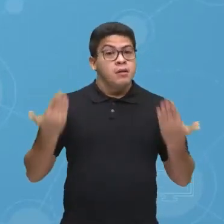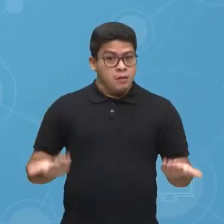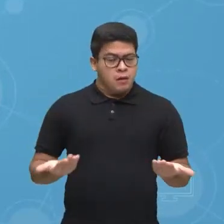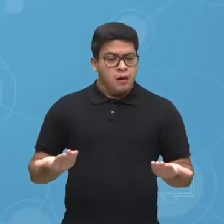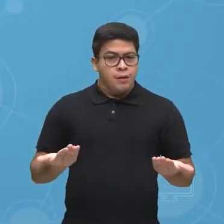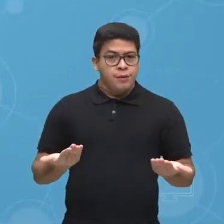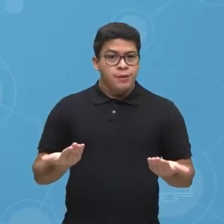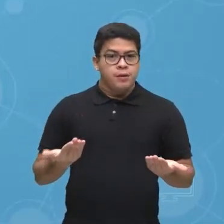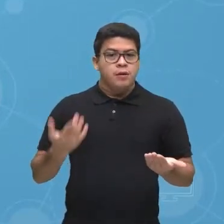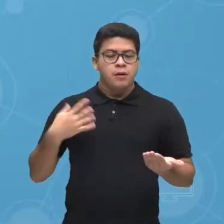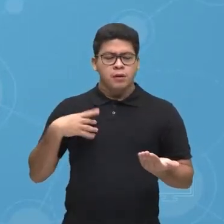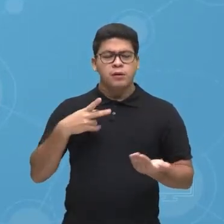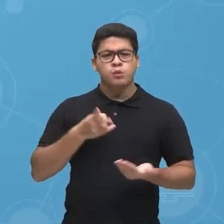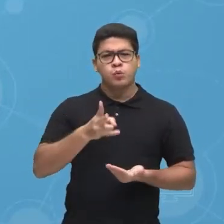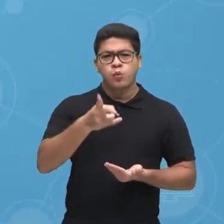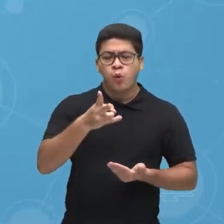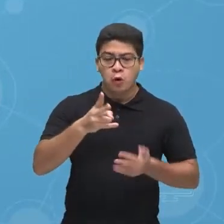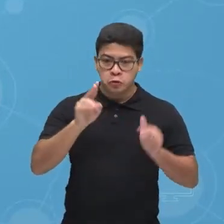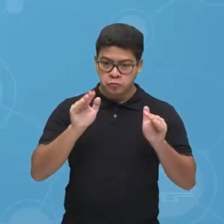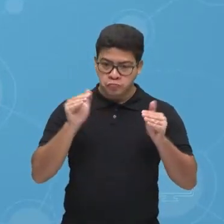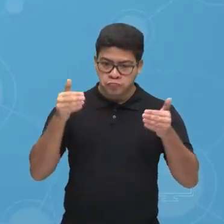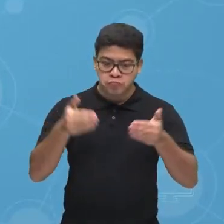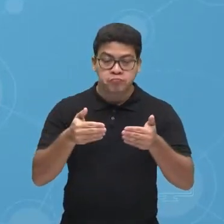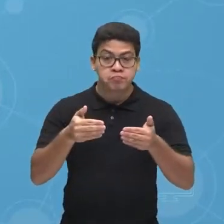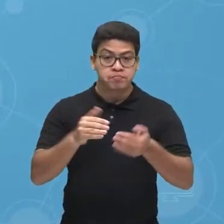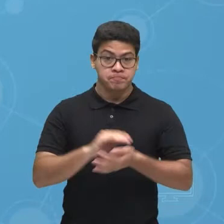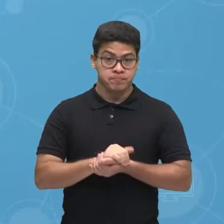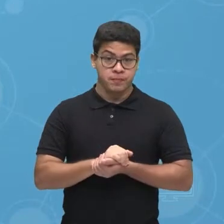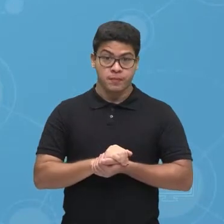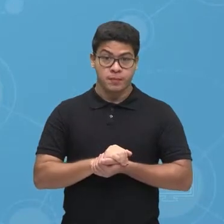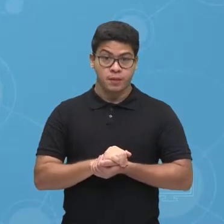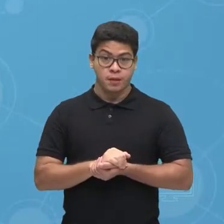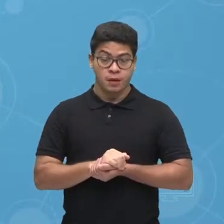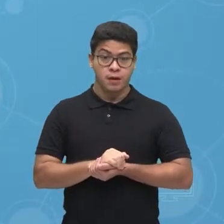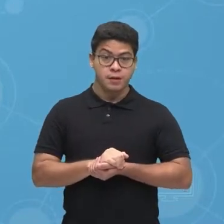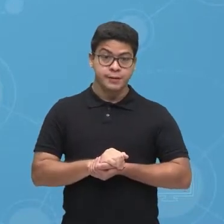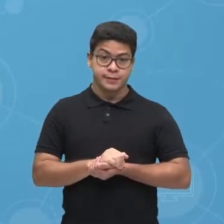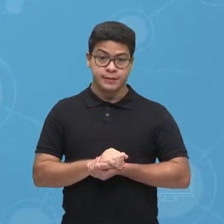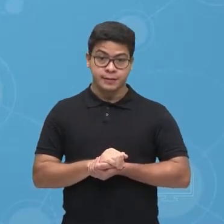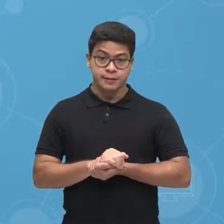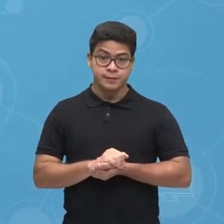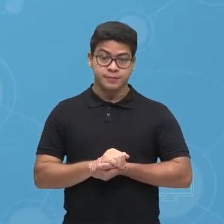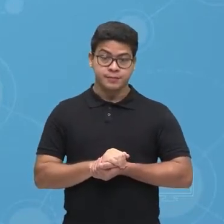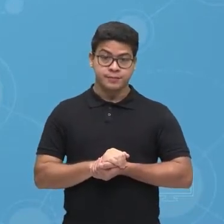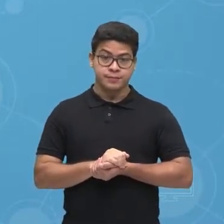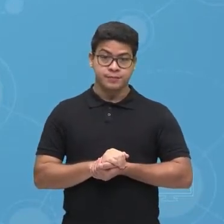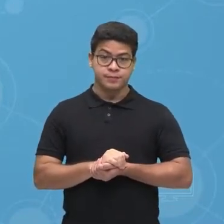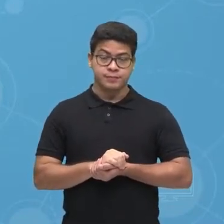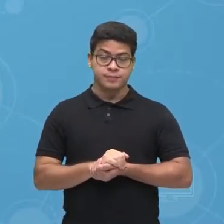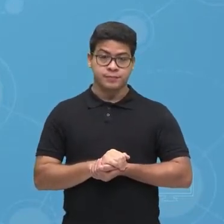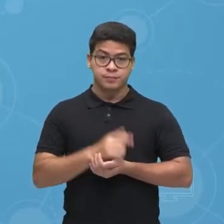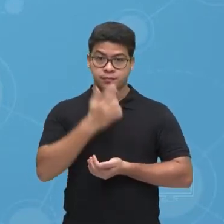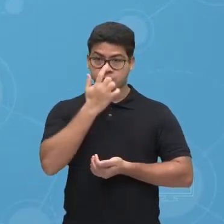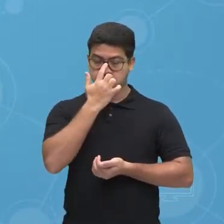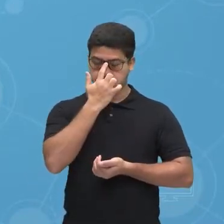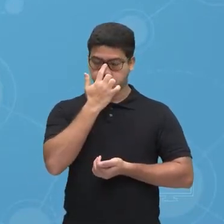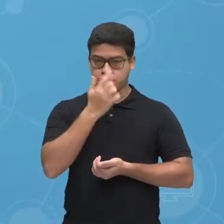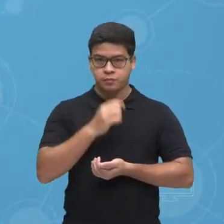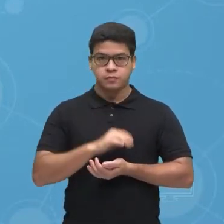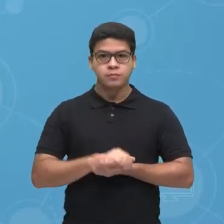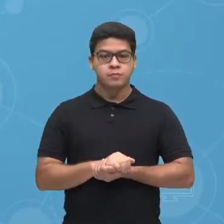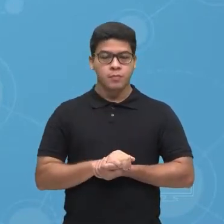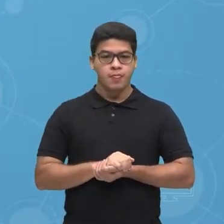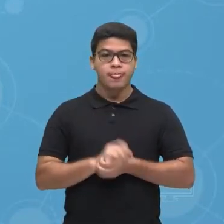ela tem que ter todo esse conjunto, ok? Então, essa aí é uma das definições de ginástica rítmica,